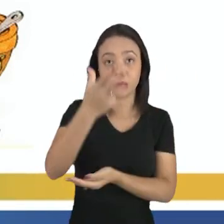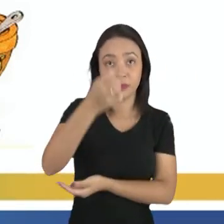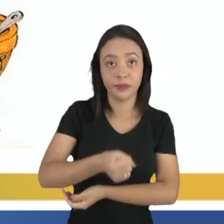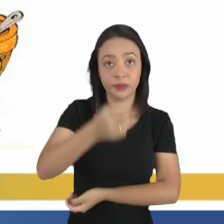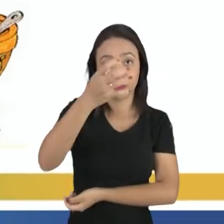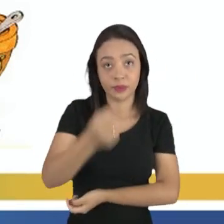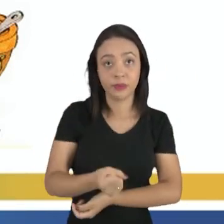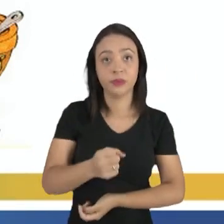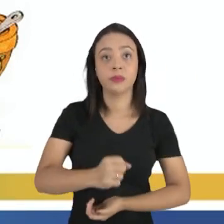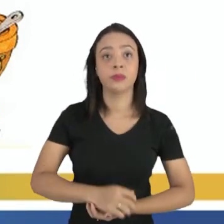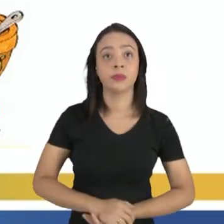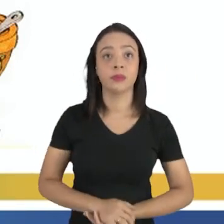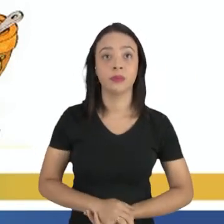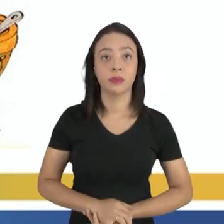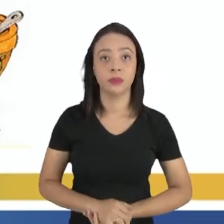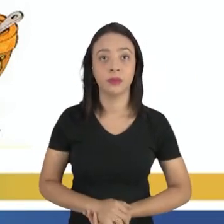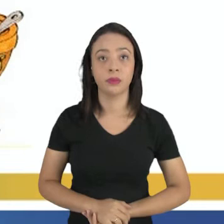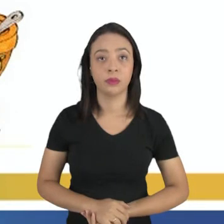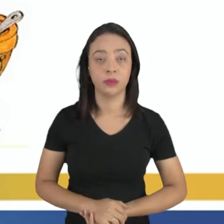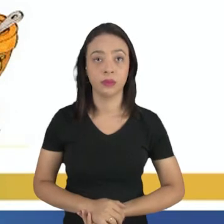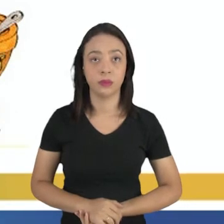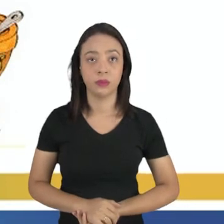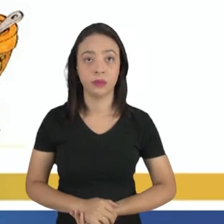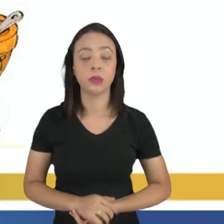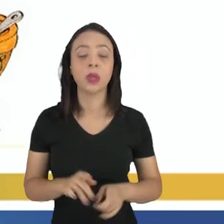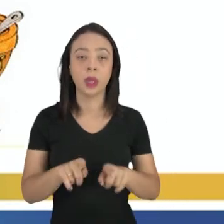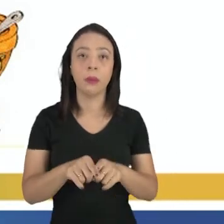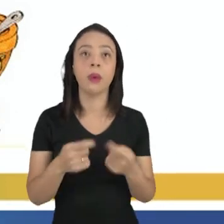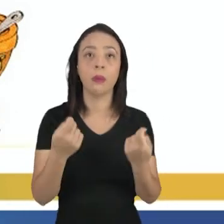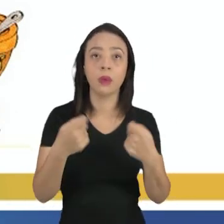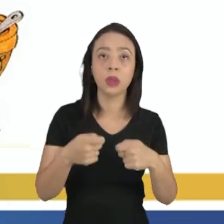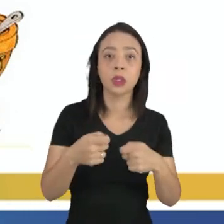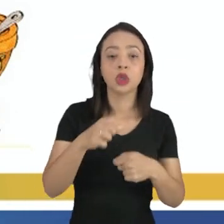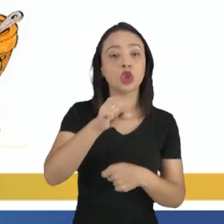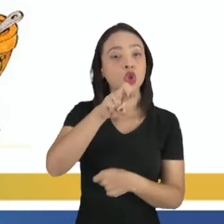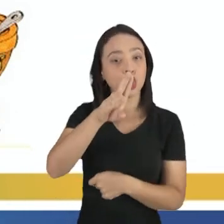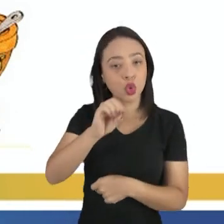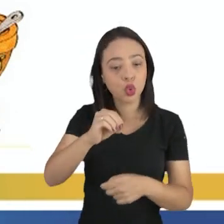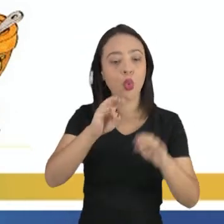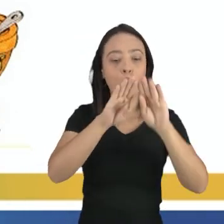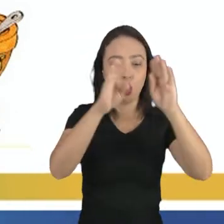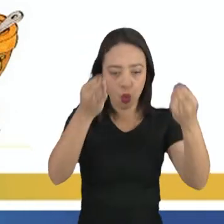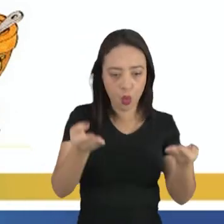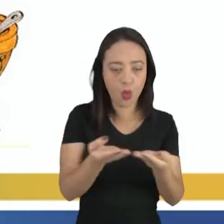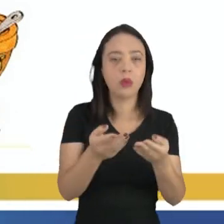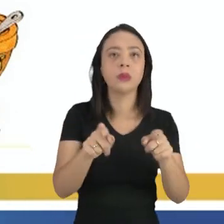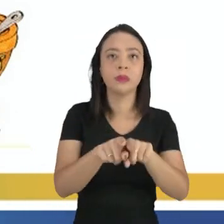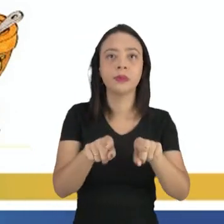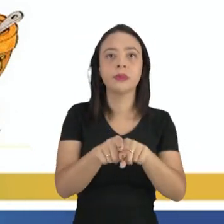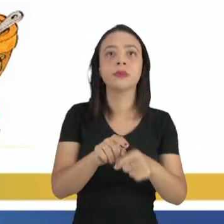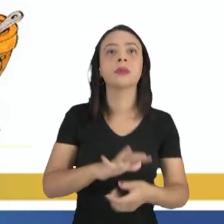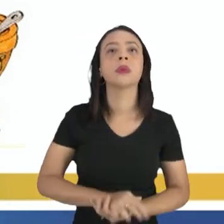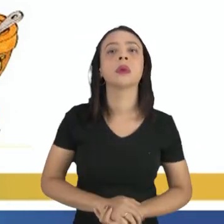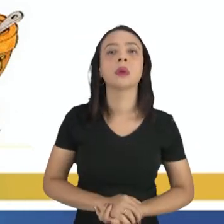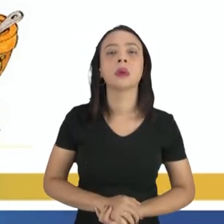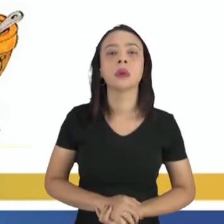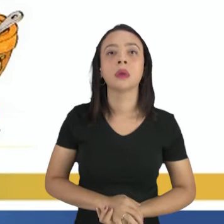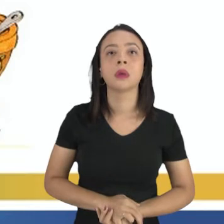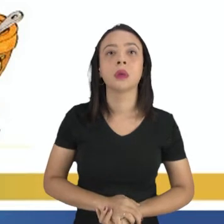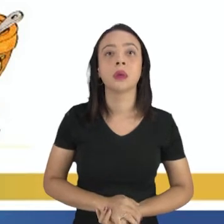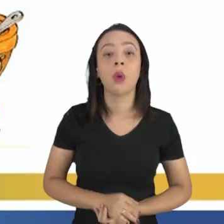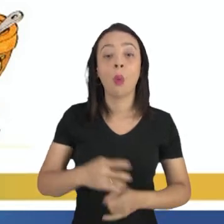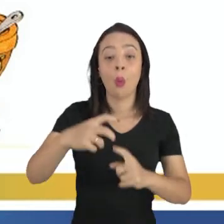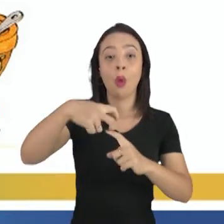A carton é aquela caixinha longa-vida. A gente encontra também o juice e outras coisas. A can of coke,